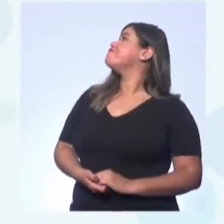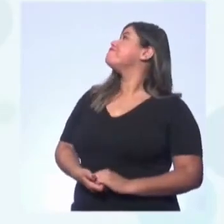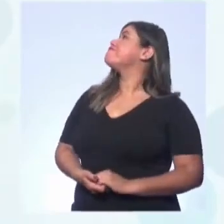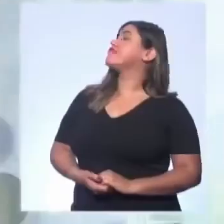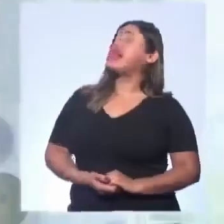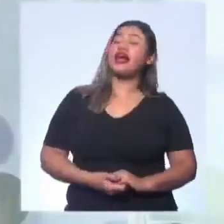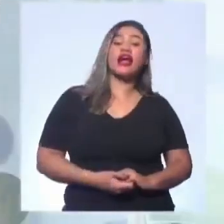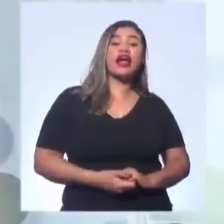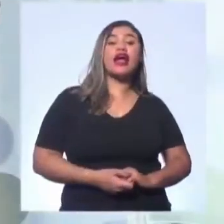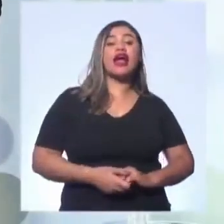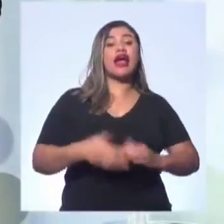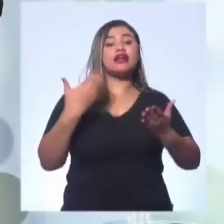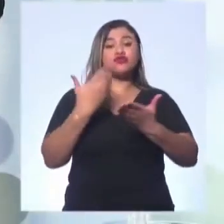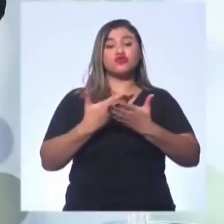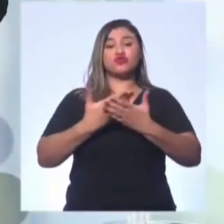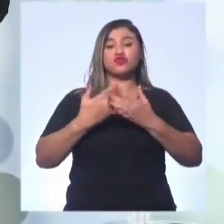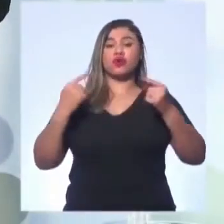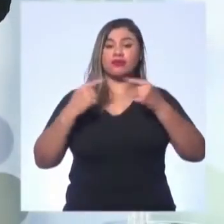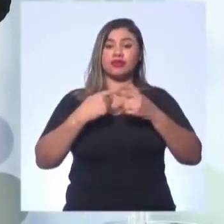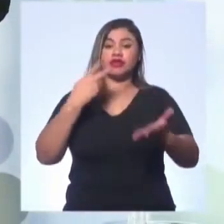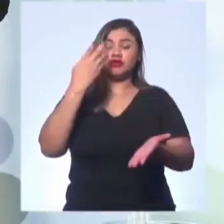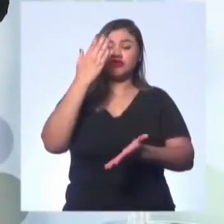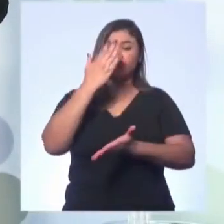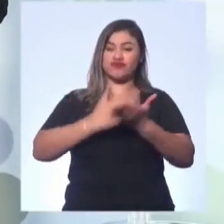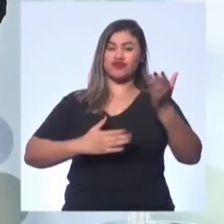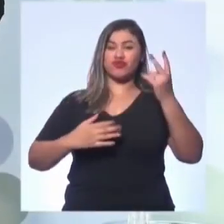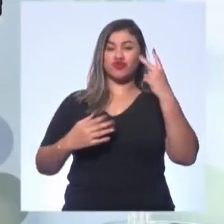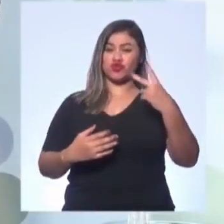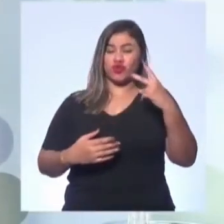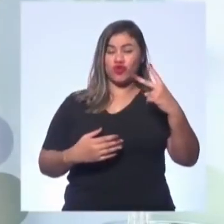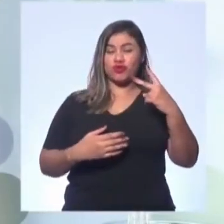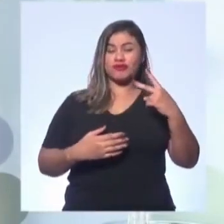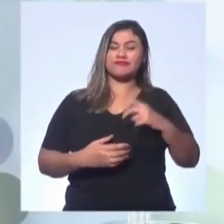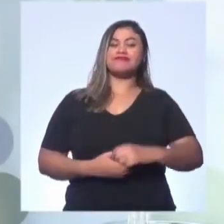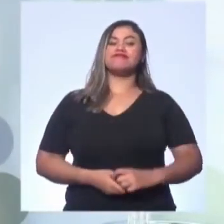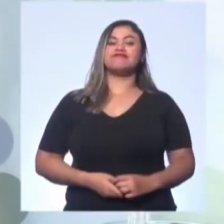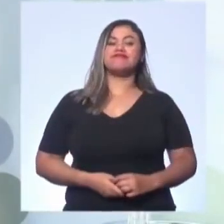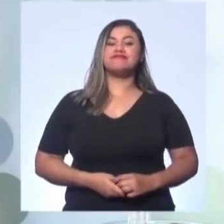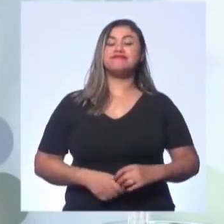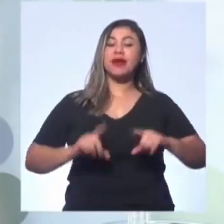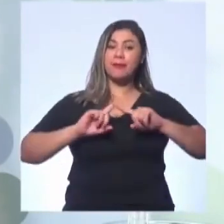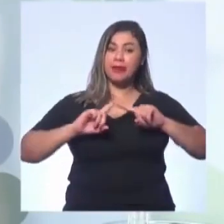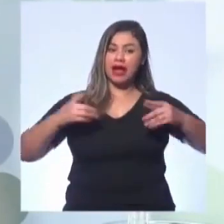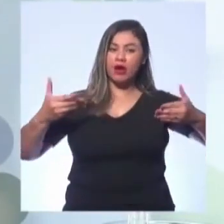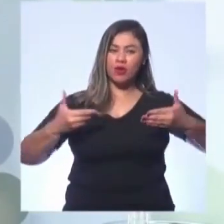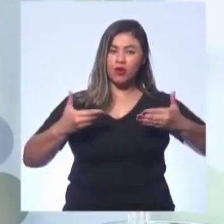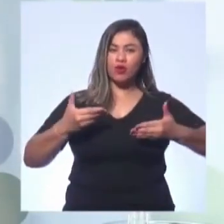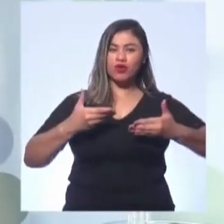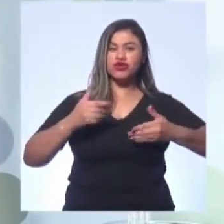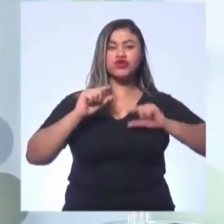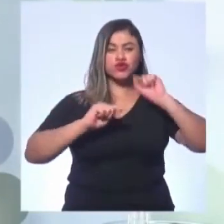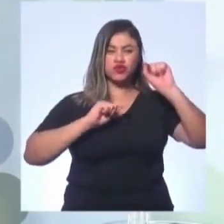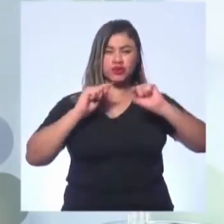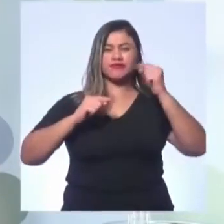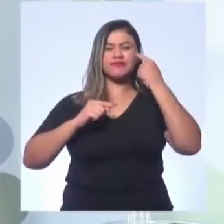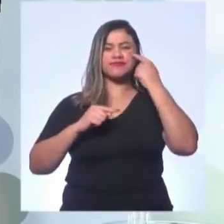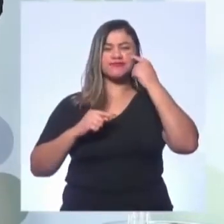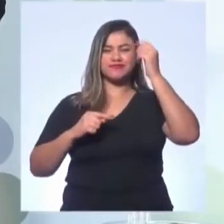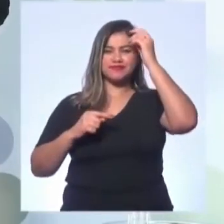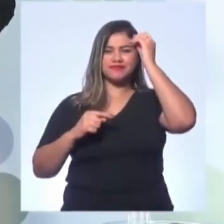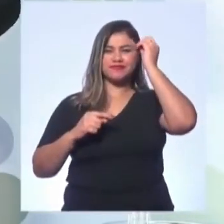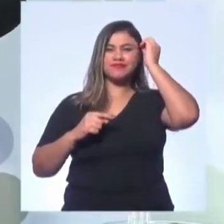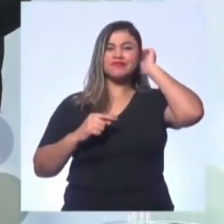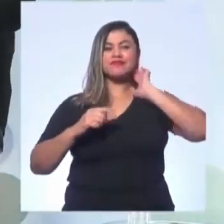vai ser em duas partes, esse tema da aula, né, vai ser em duas partes, né, mas o que nós vamos trabalhar hoje, então vamos acompanhar aí